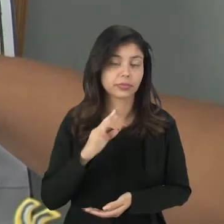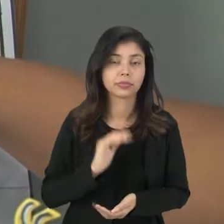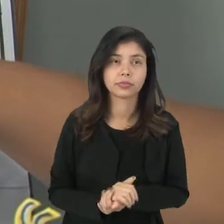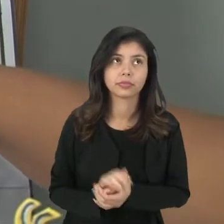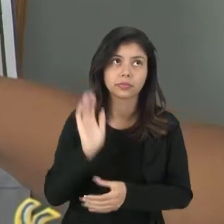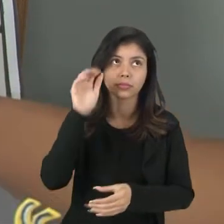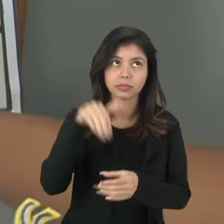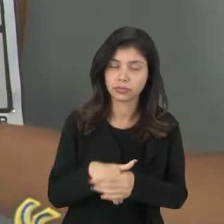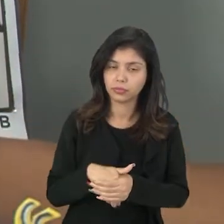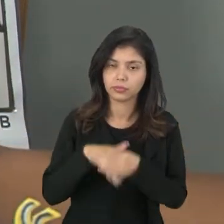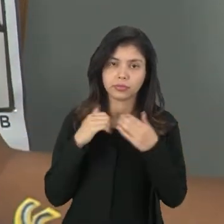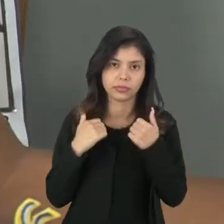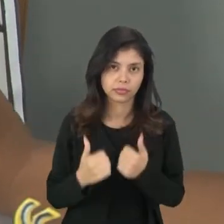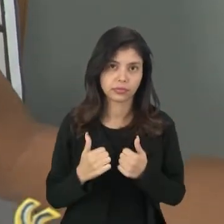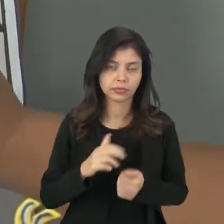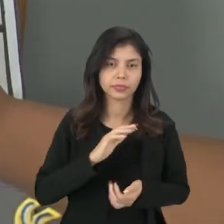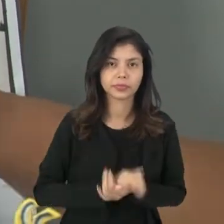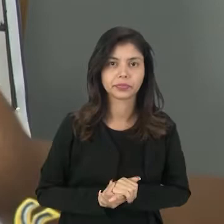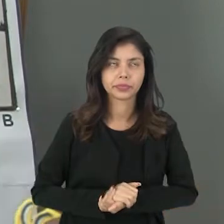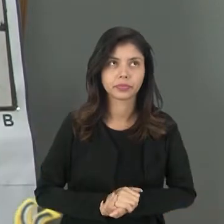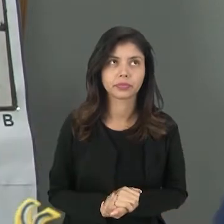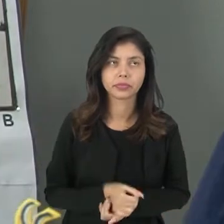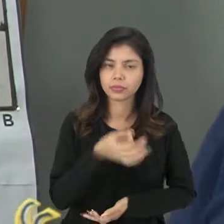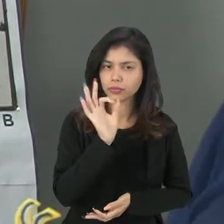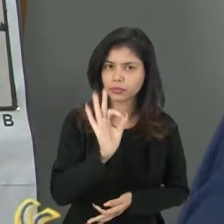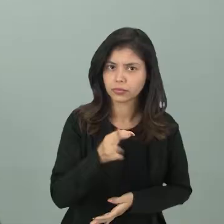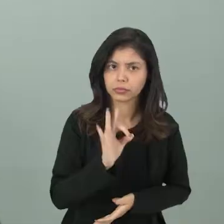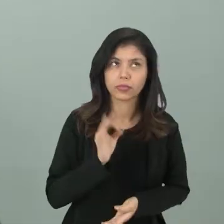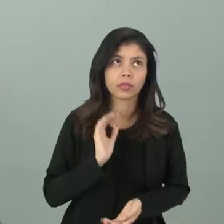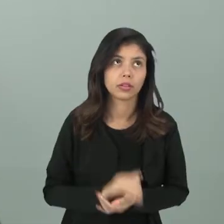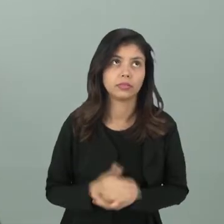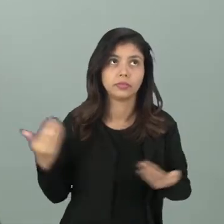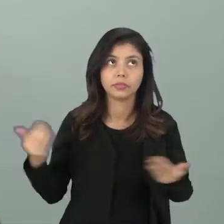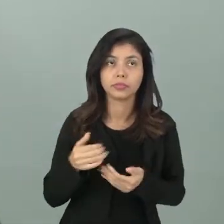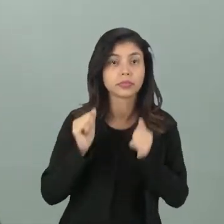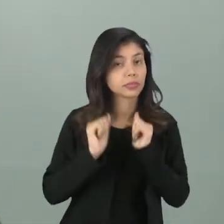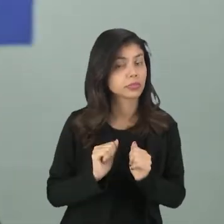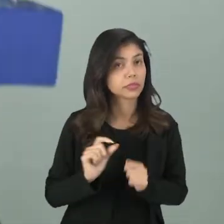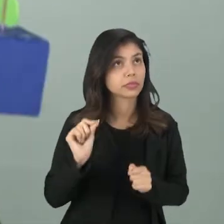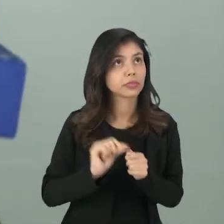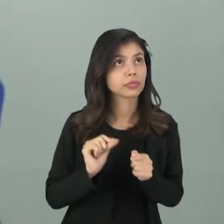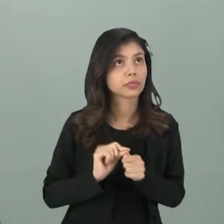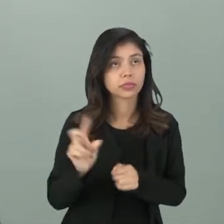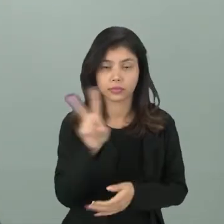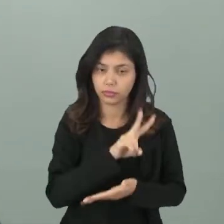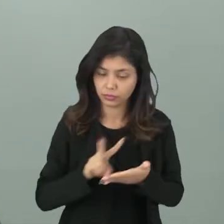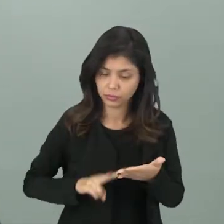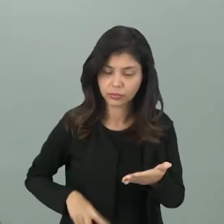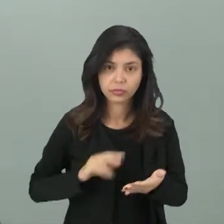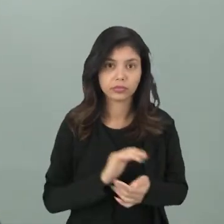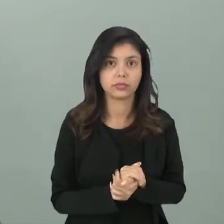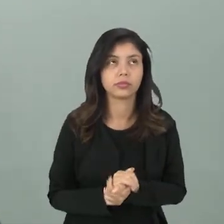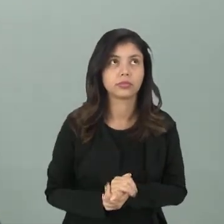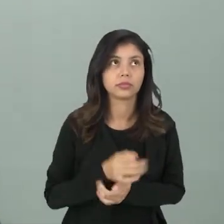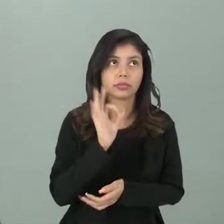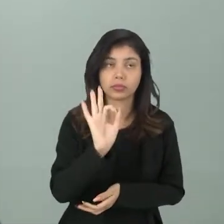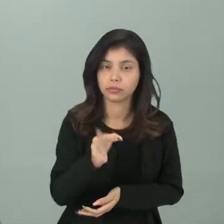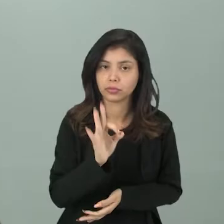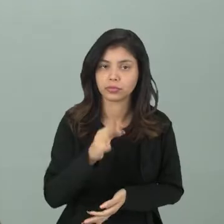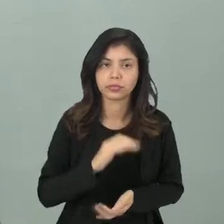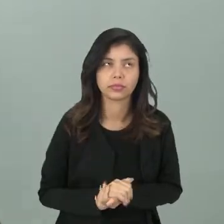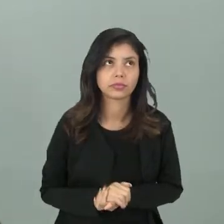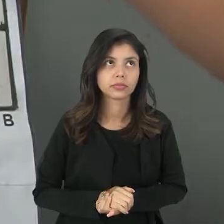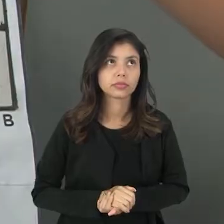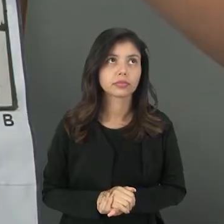4 votos, certo? Agora, nós podemos fazer a leitura direitinho.